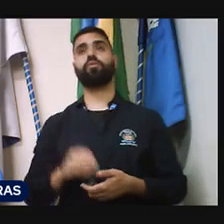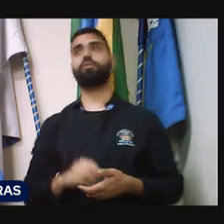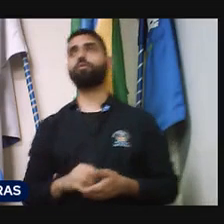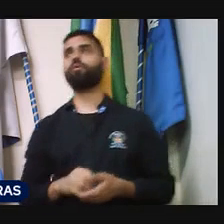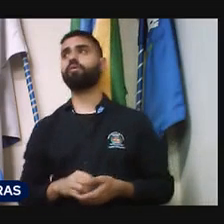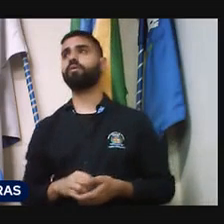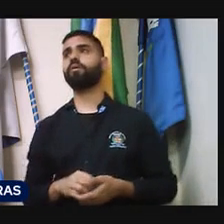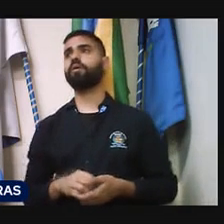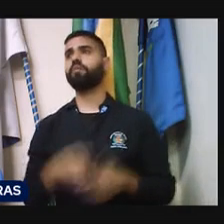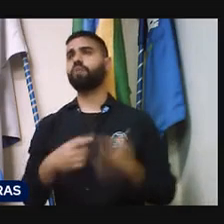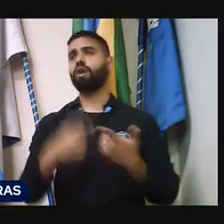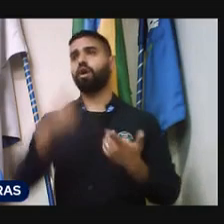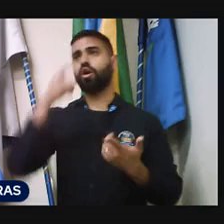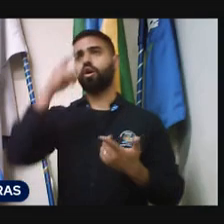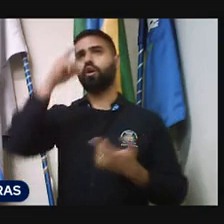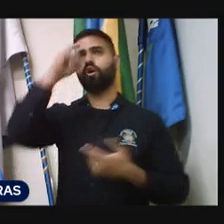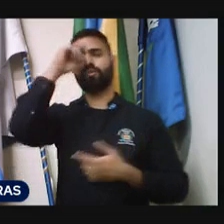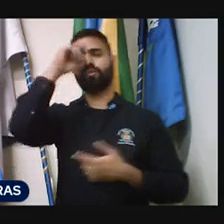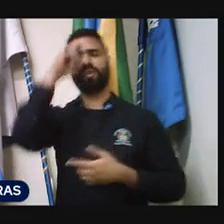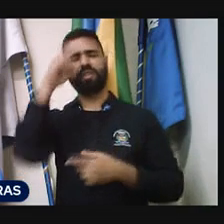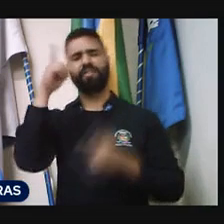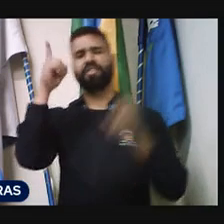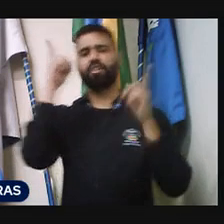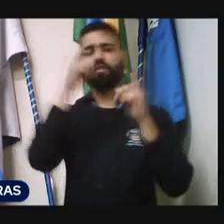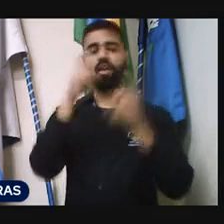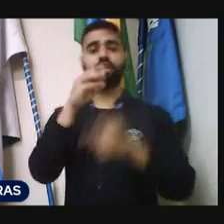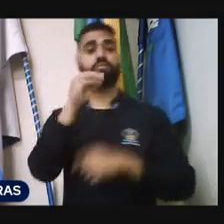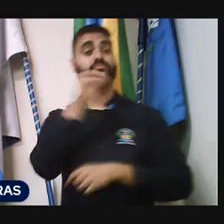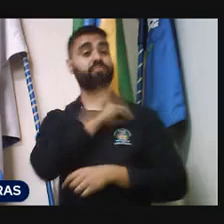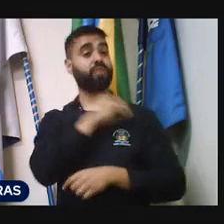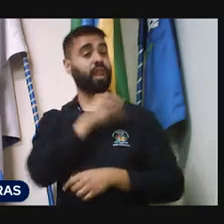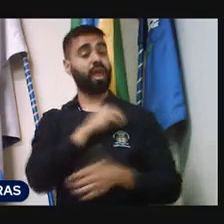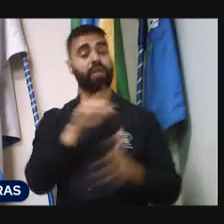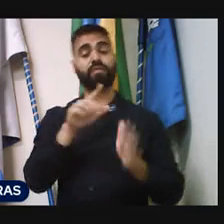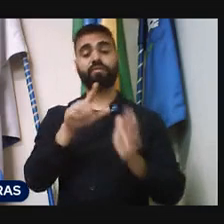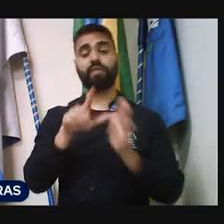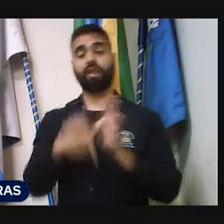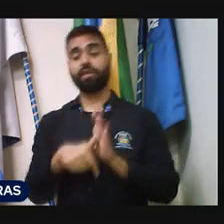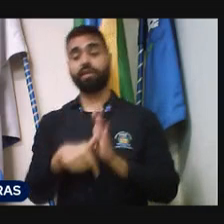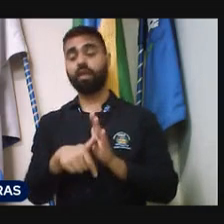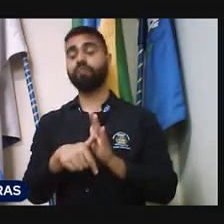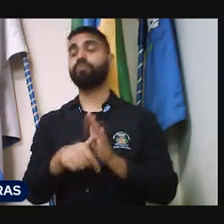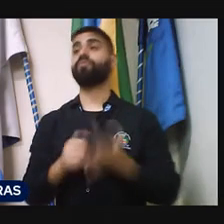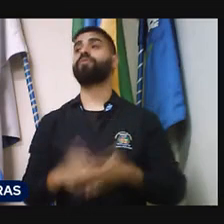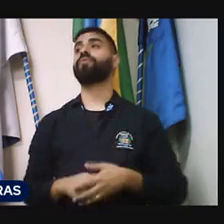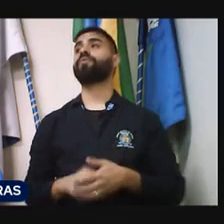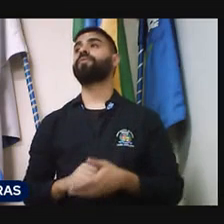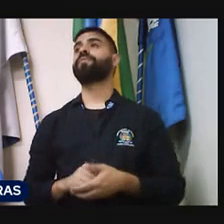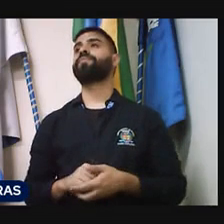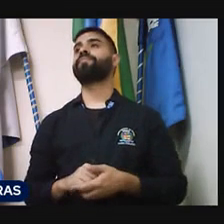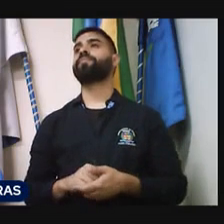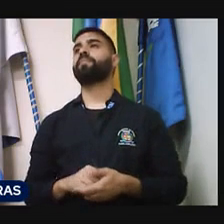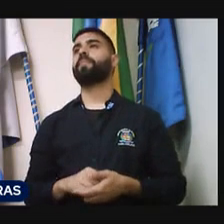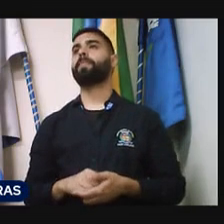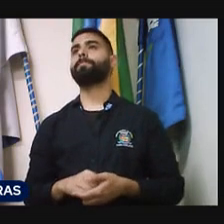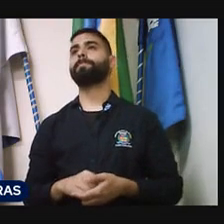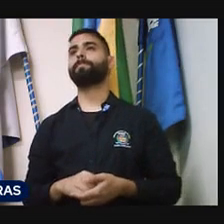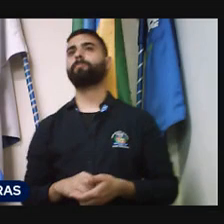Hospital estava se encontrando muita dificuldade os salários dos Servidores lá dos colaboradores atrasados e